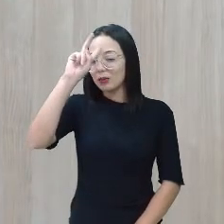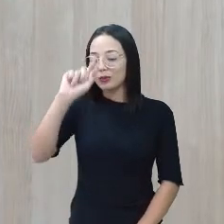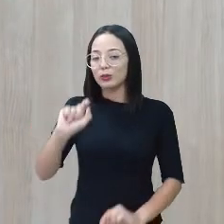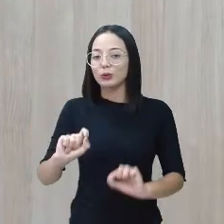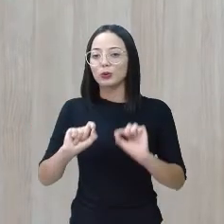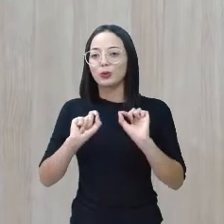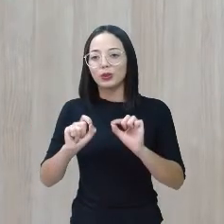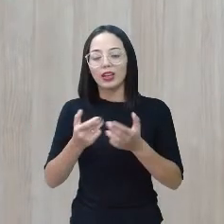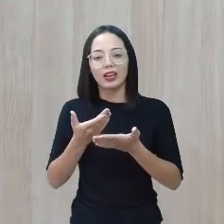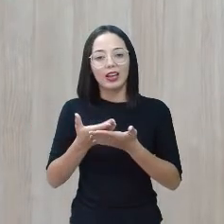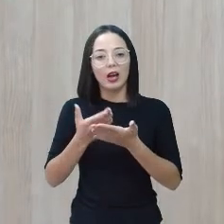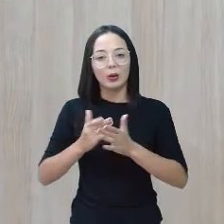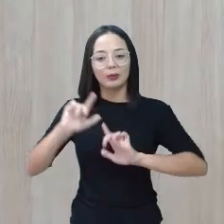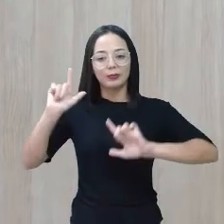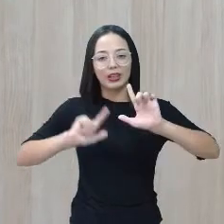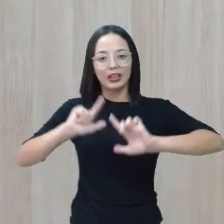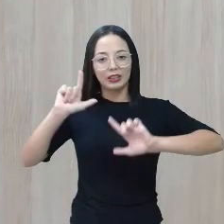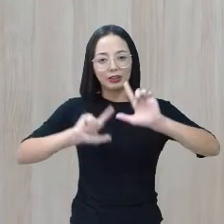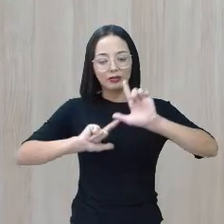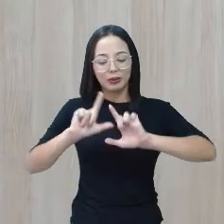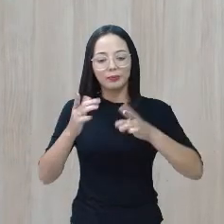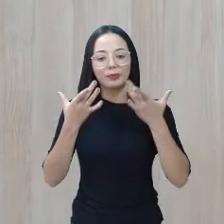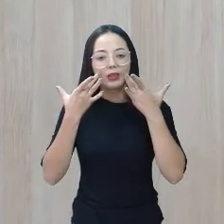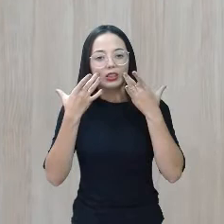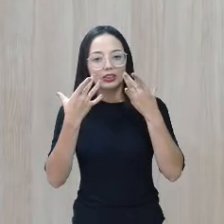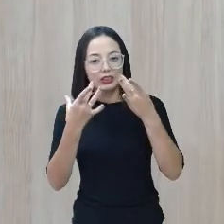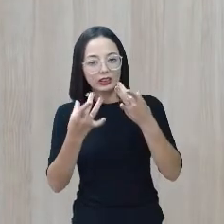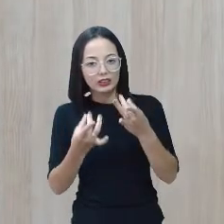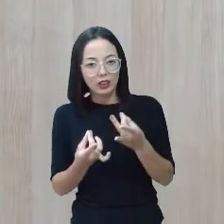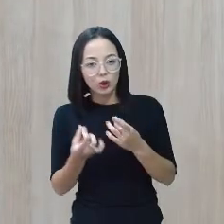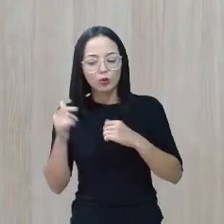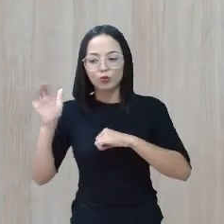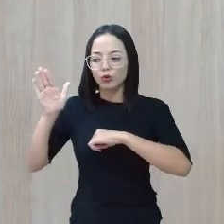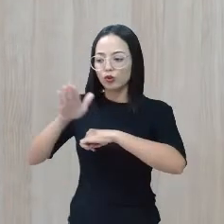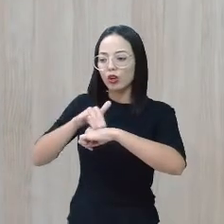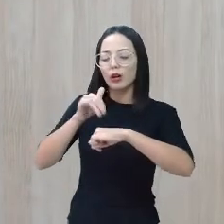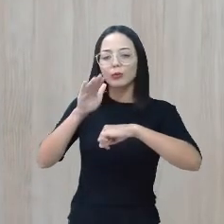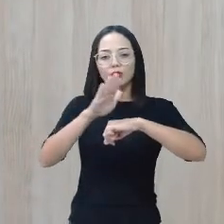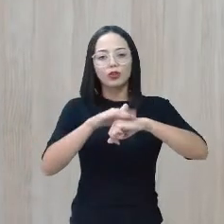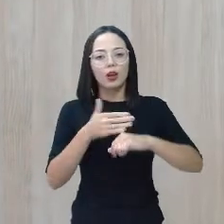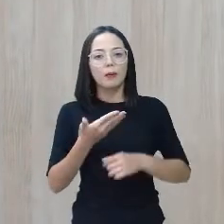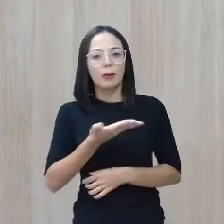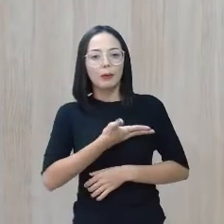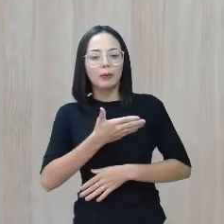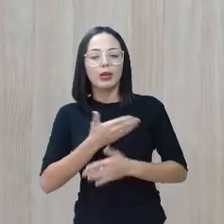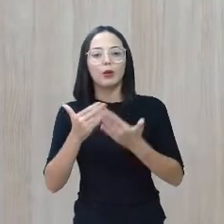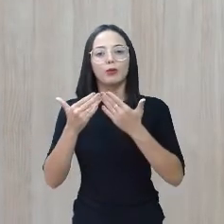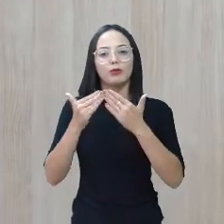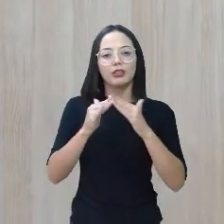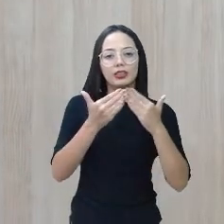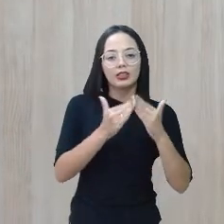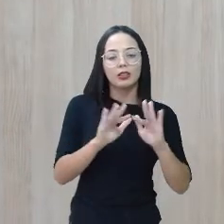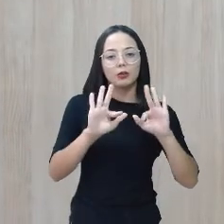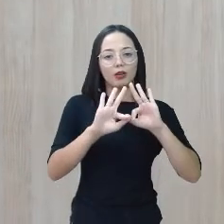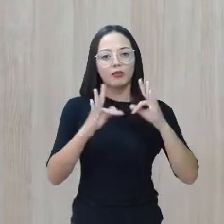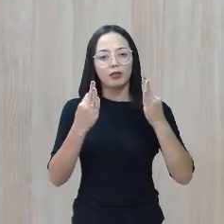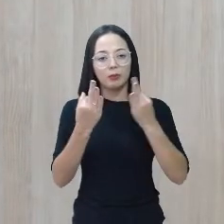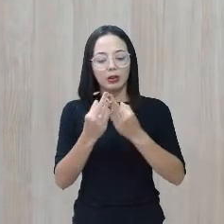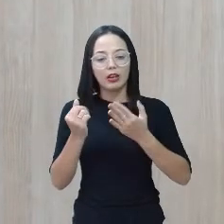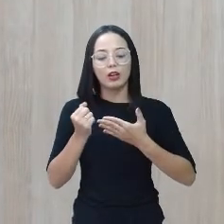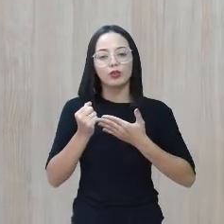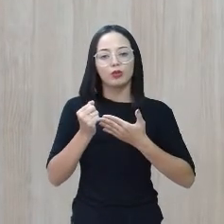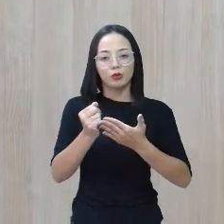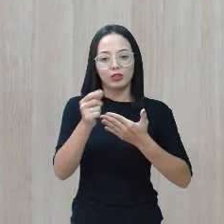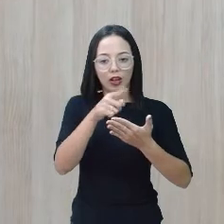são na TV. Prestem bastante atenção, chamem os coleguinhas, os vizinhos, a família, para ajudar vocês